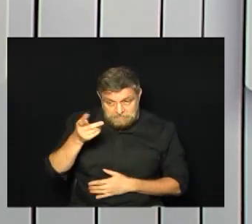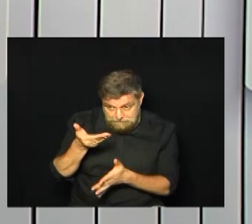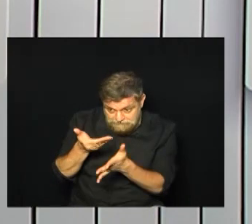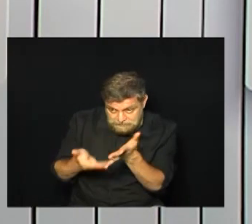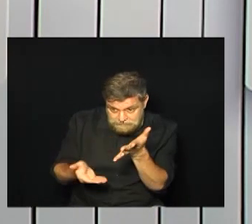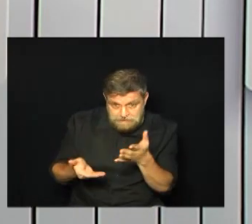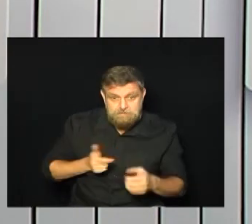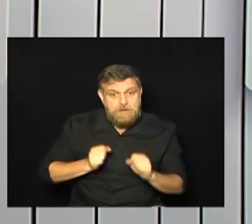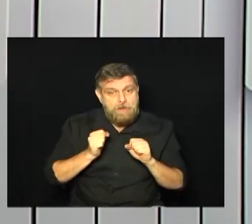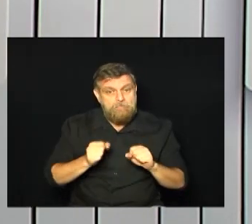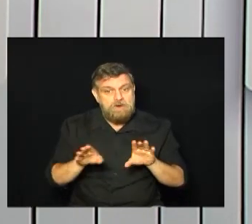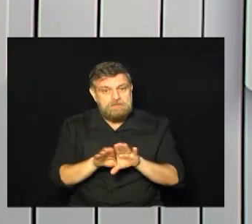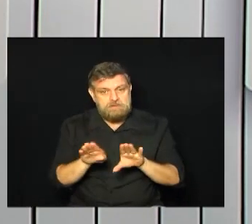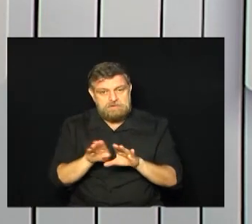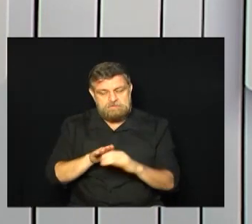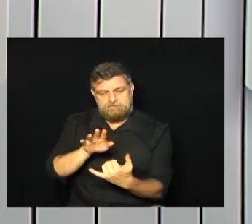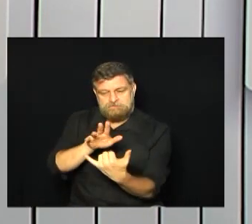receita? Você pode acessar